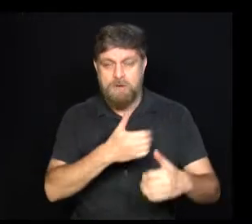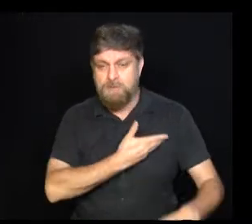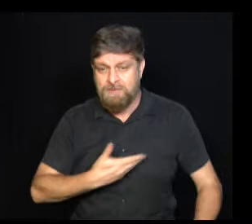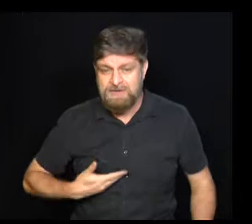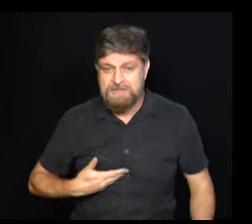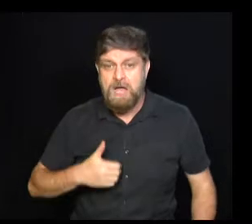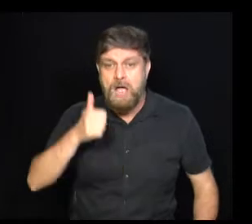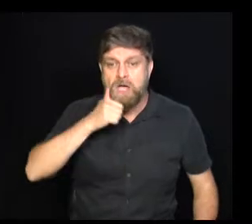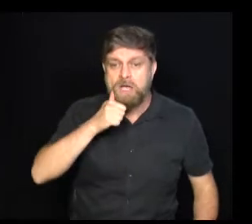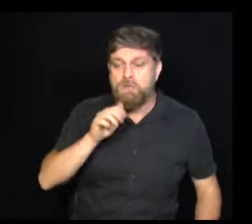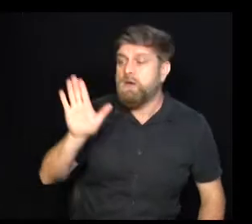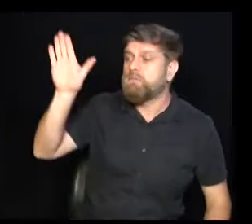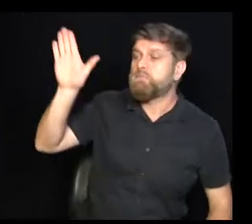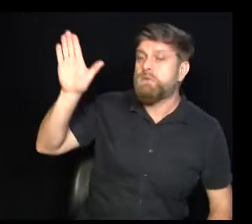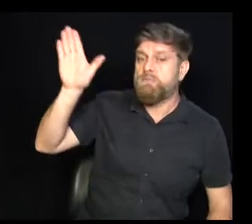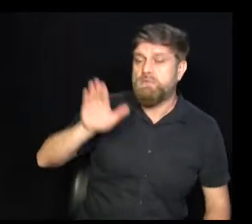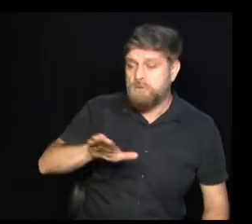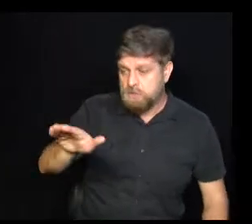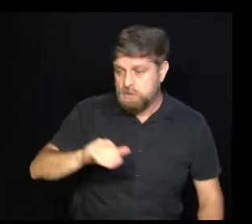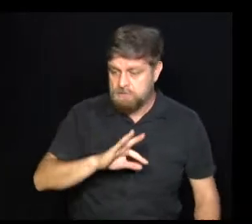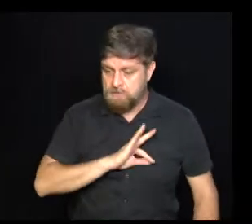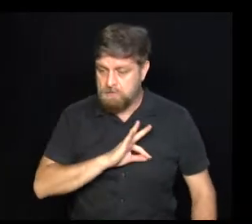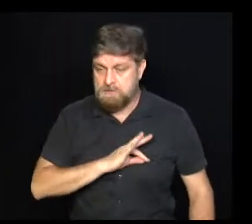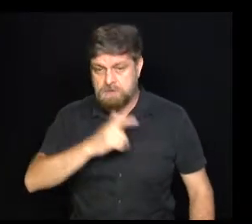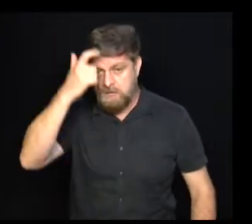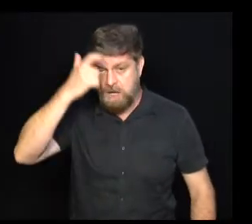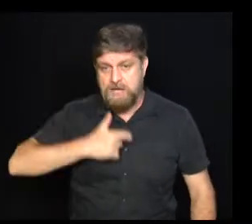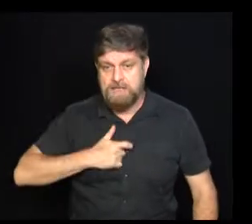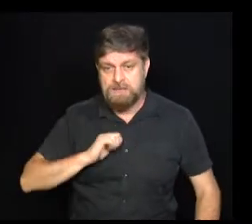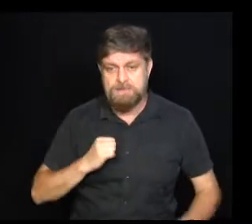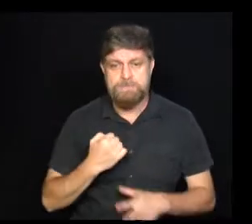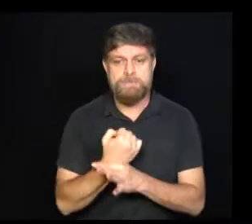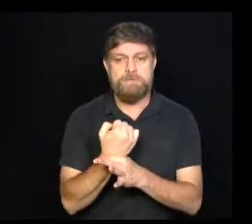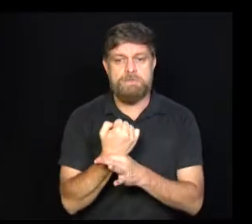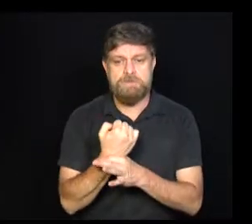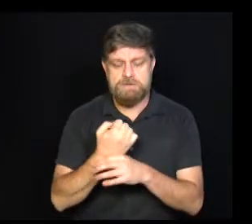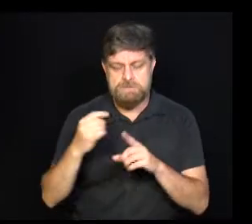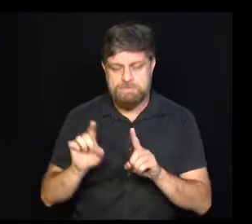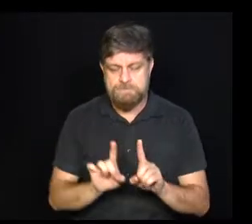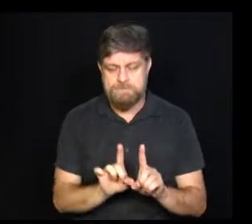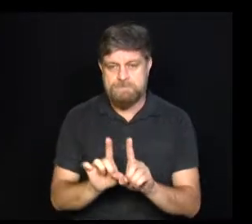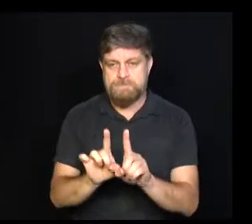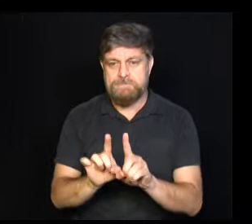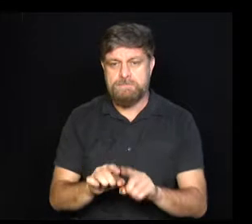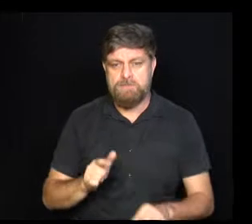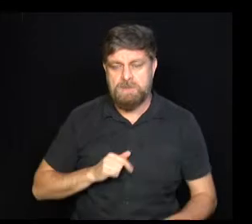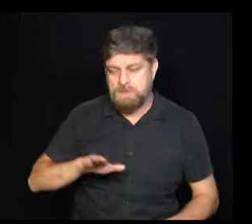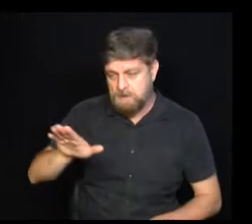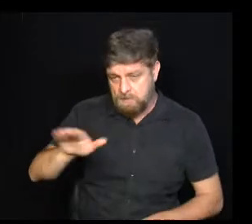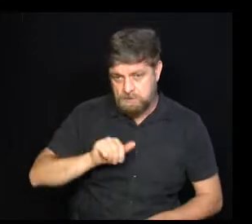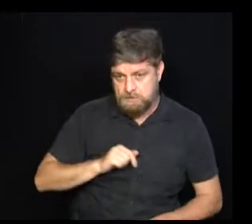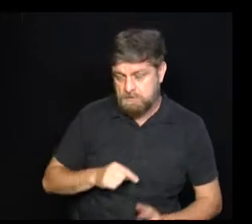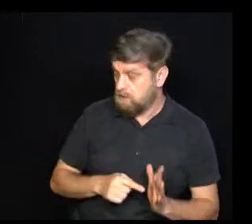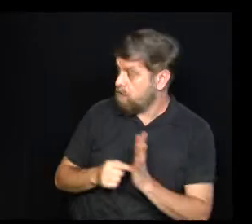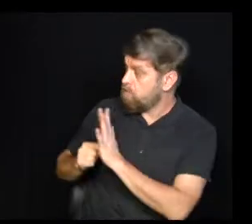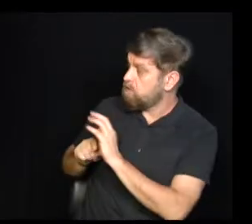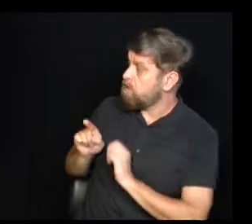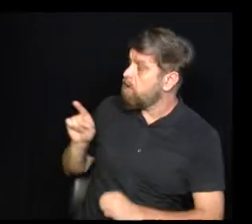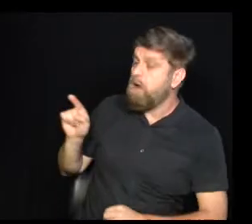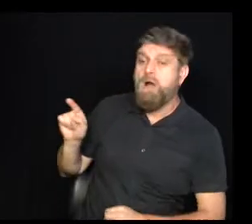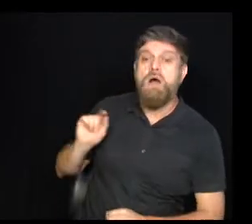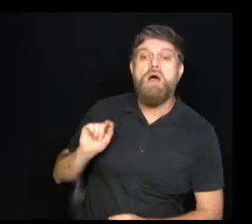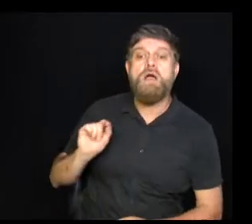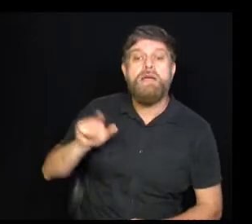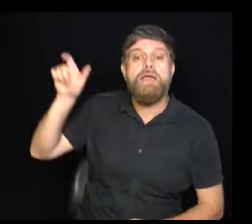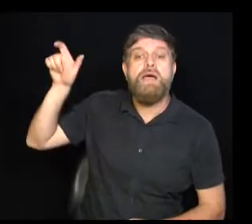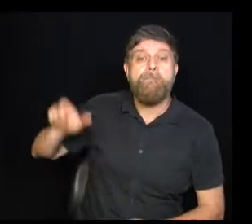já se apresente aos guardas e ela estará em total segurança, indique às equipes da guarda que chegarem no local